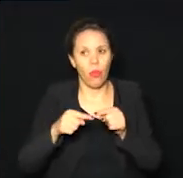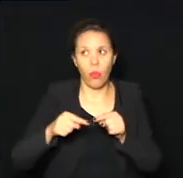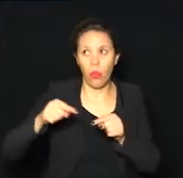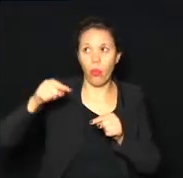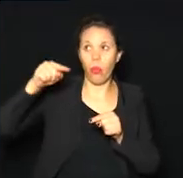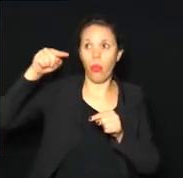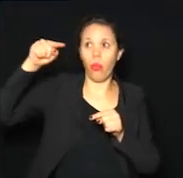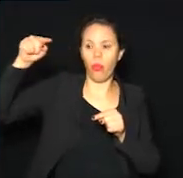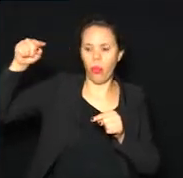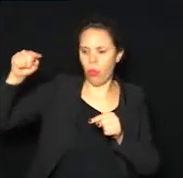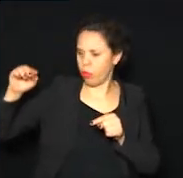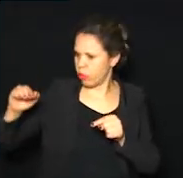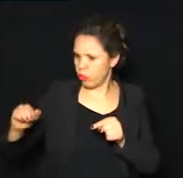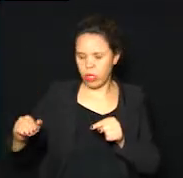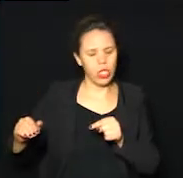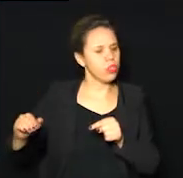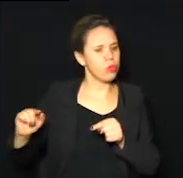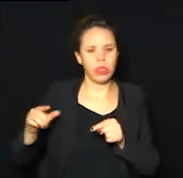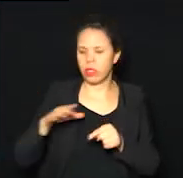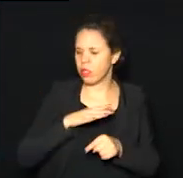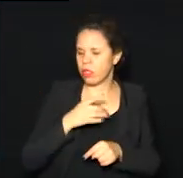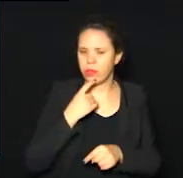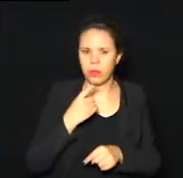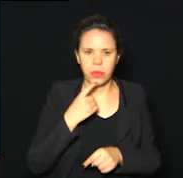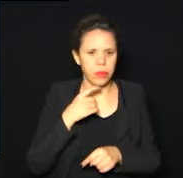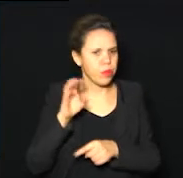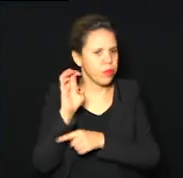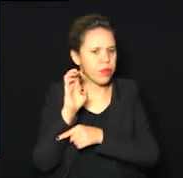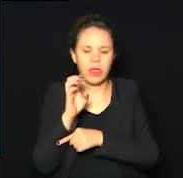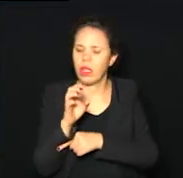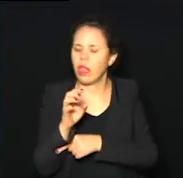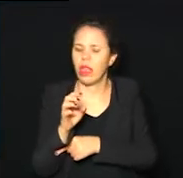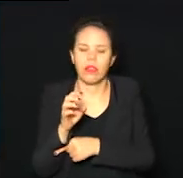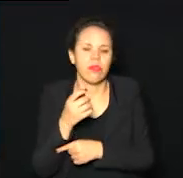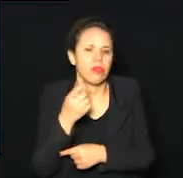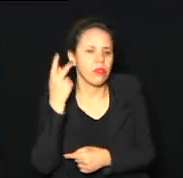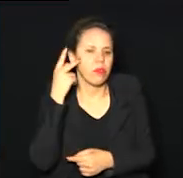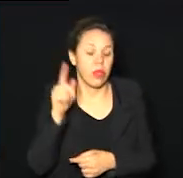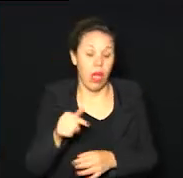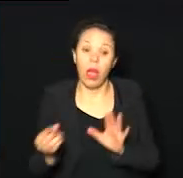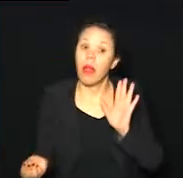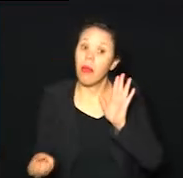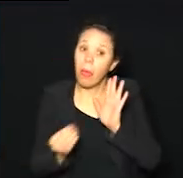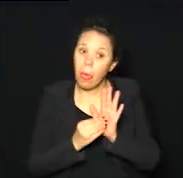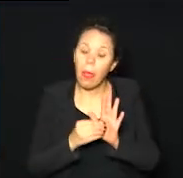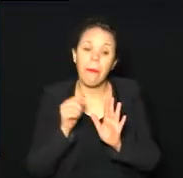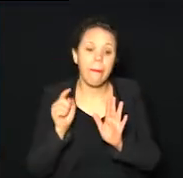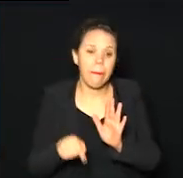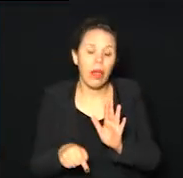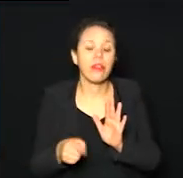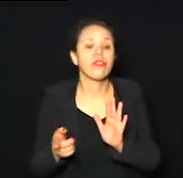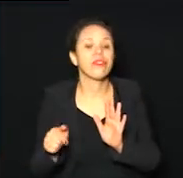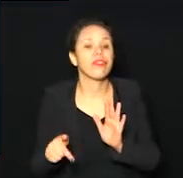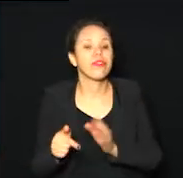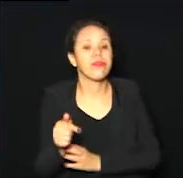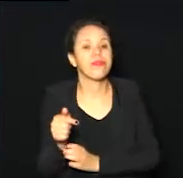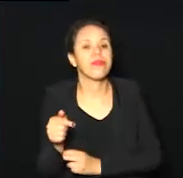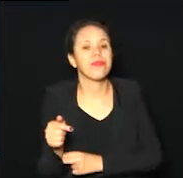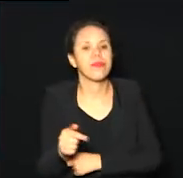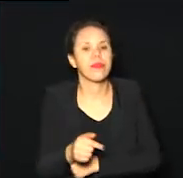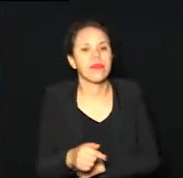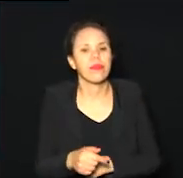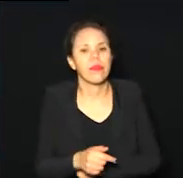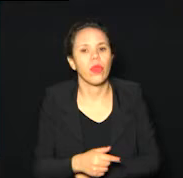tem diminuído na cidade de Campinas e nem no estado de São Paulo. Então, é bom registrar esse elemento como